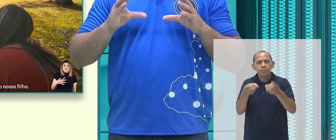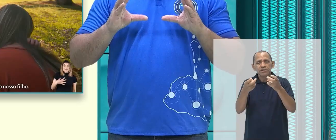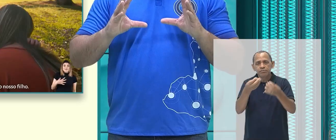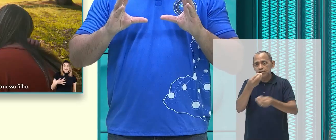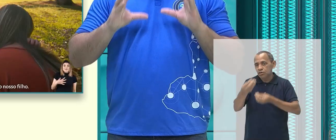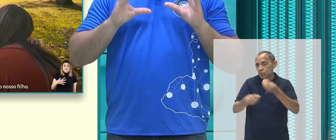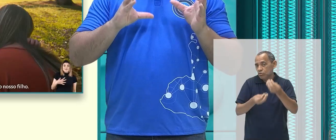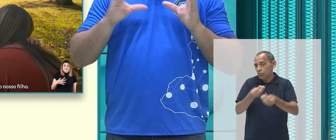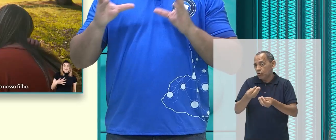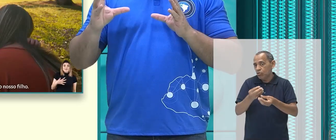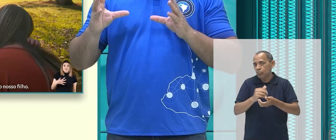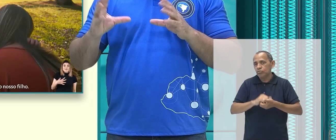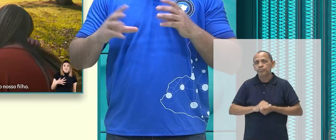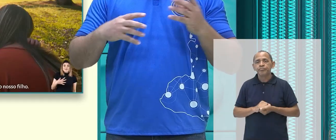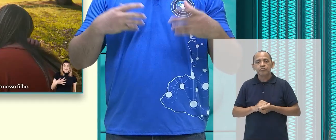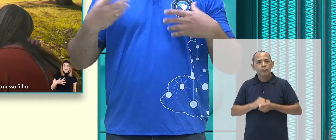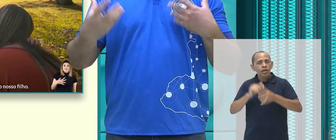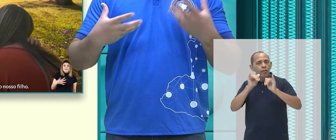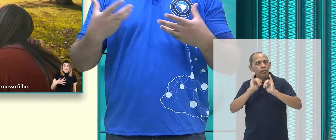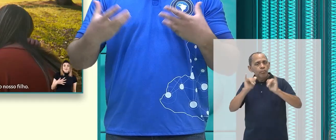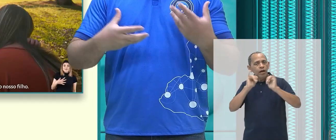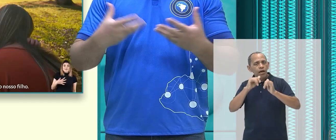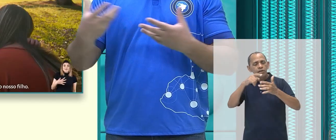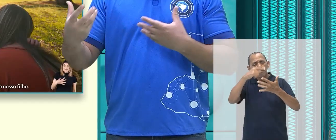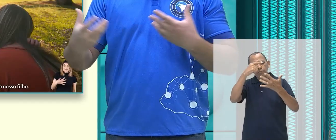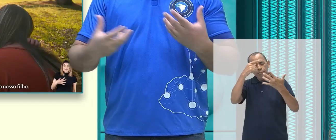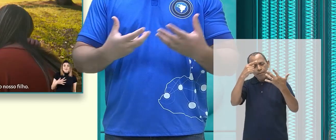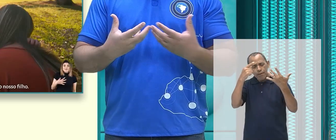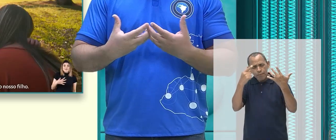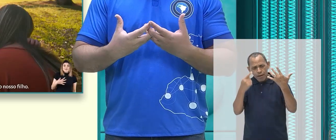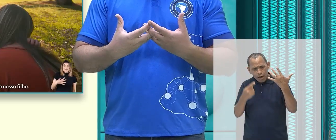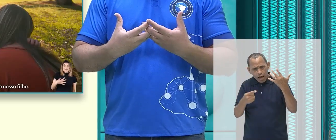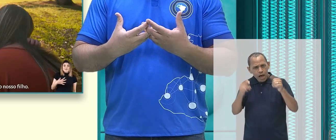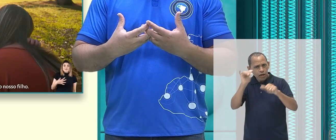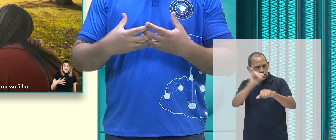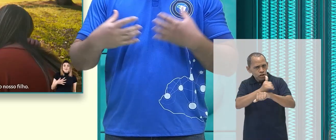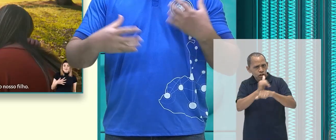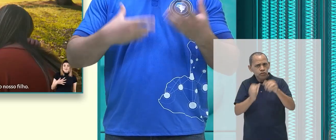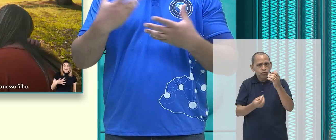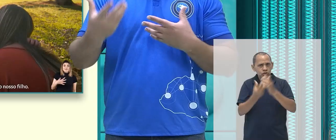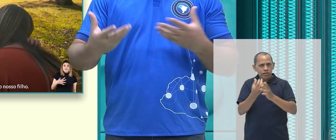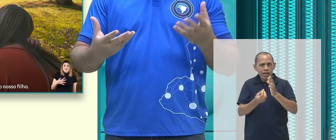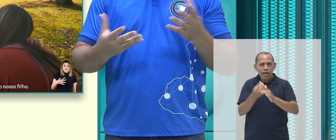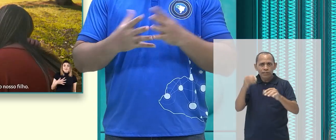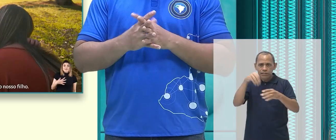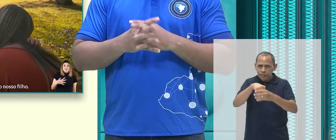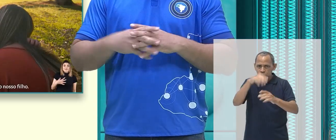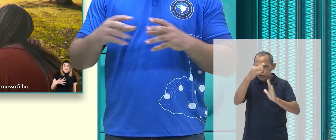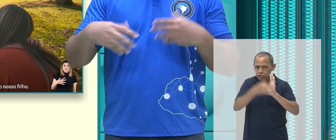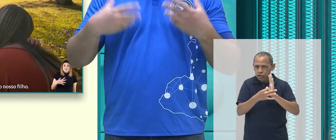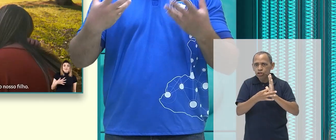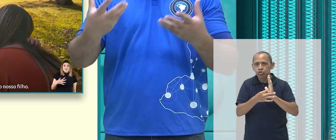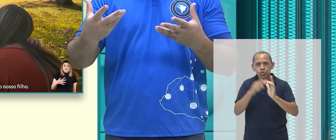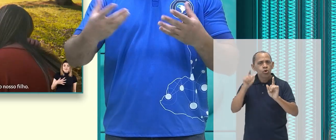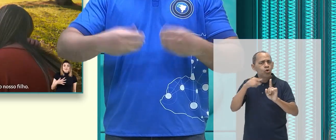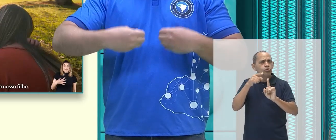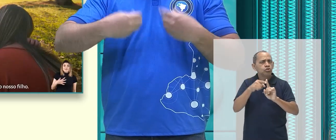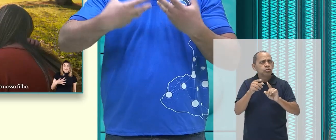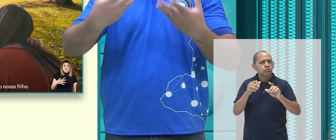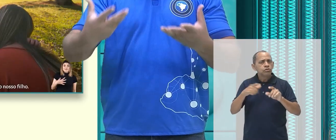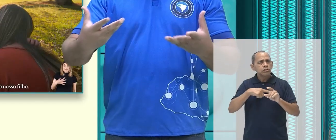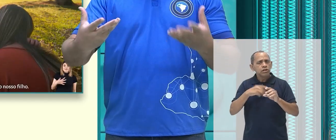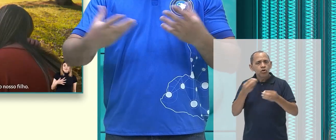perceber a propaganda, os elementos que são articulados dentro desse texto com a finalidade em que eles têm